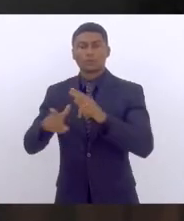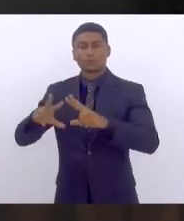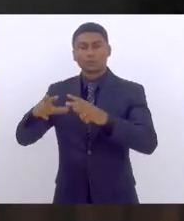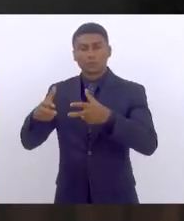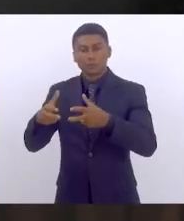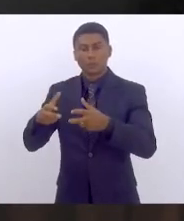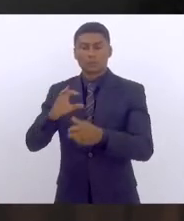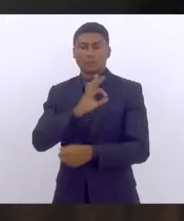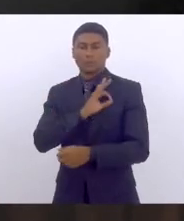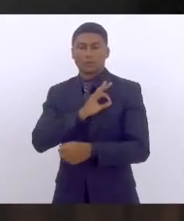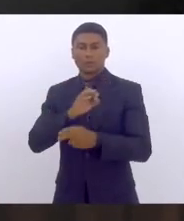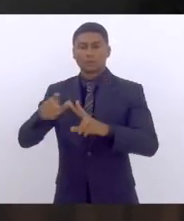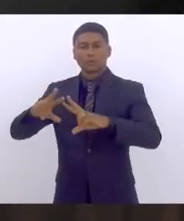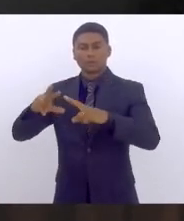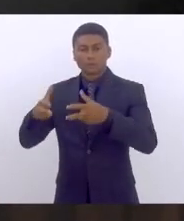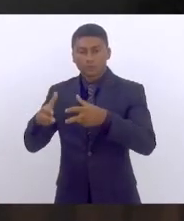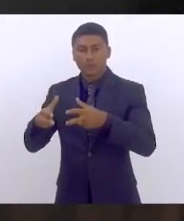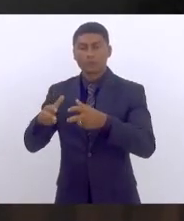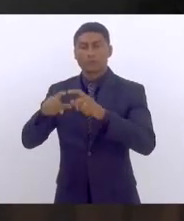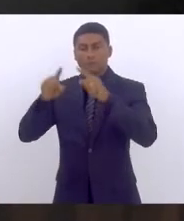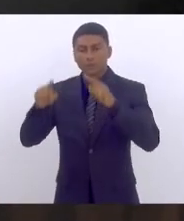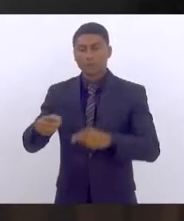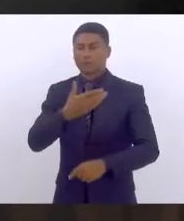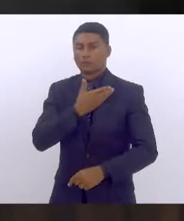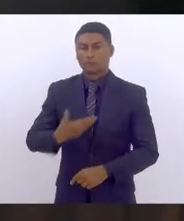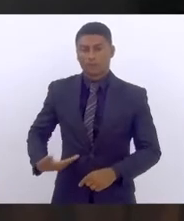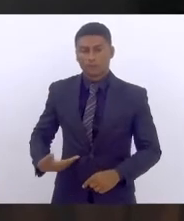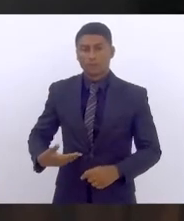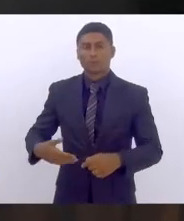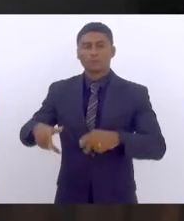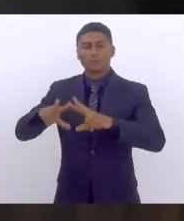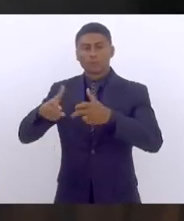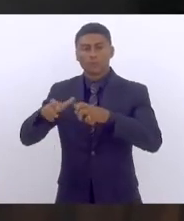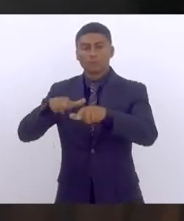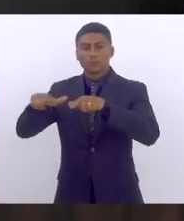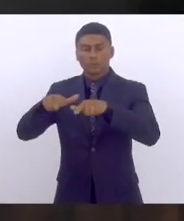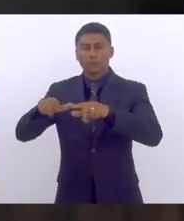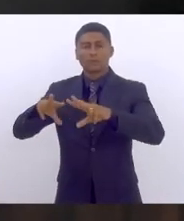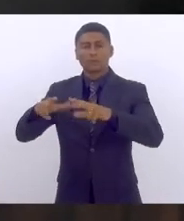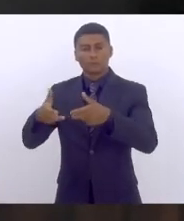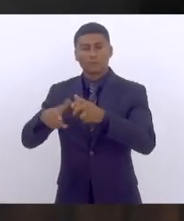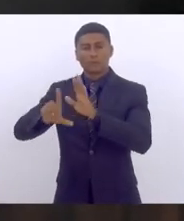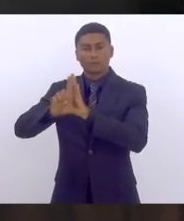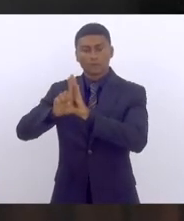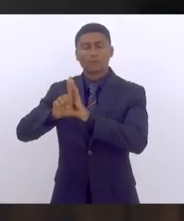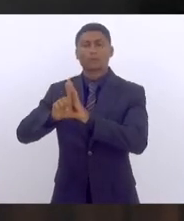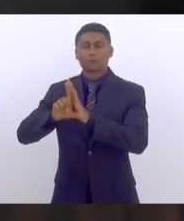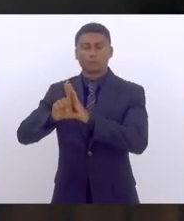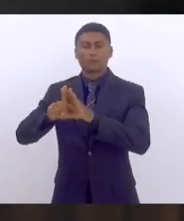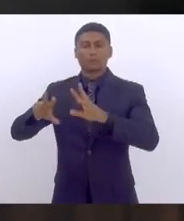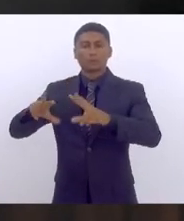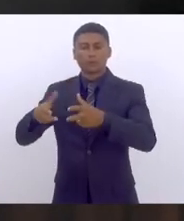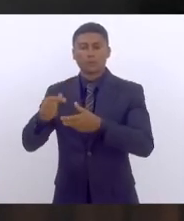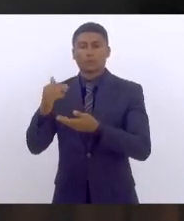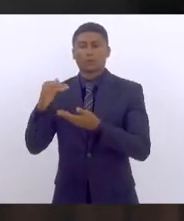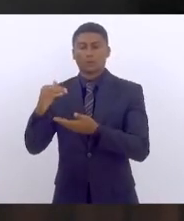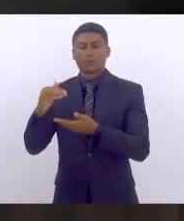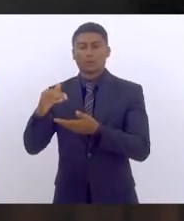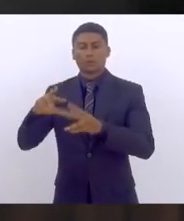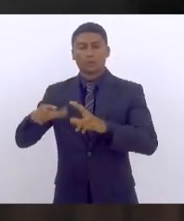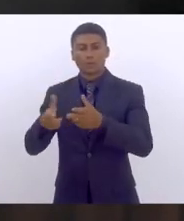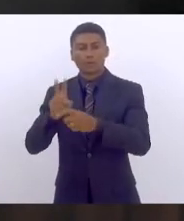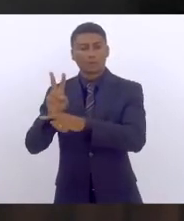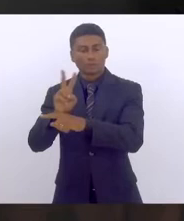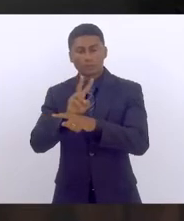de polícia, de servidores públicos, de trabalho, legislação social, seguridade social, de orçamento, finanças,